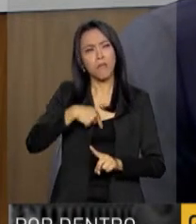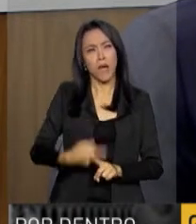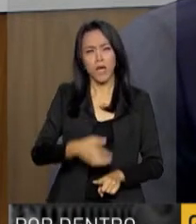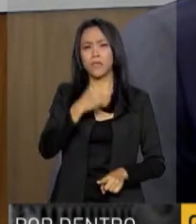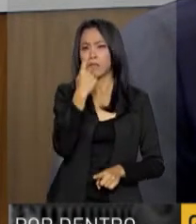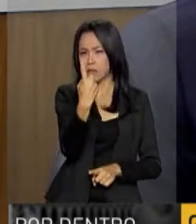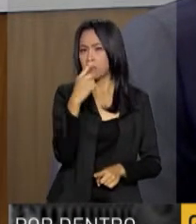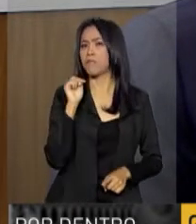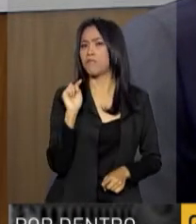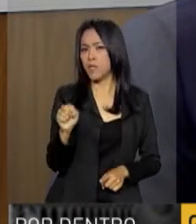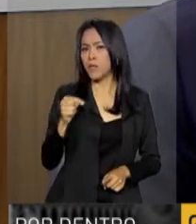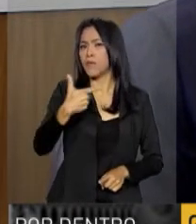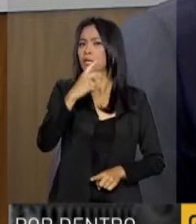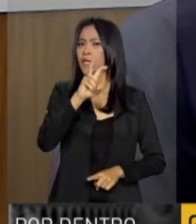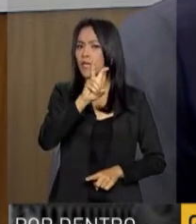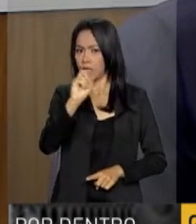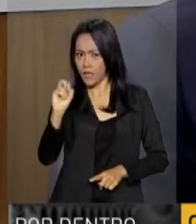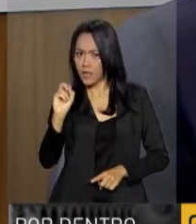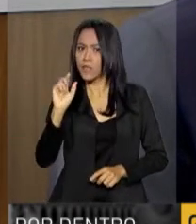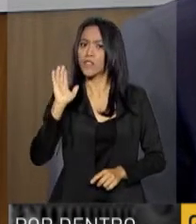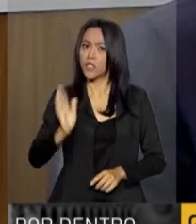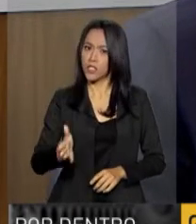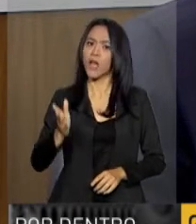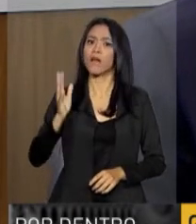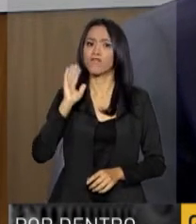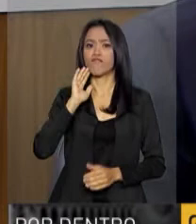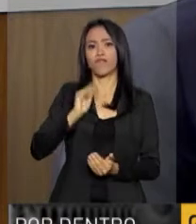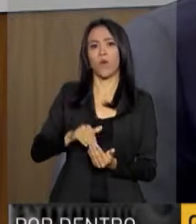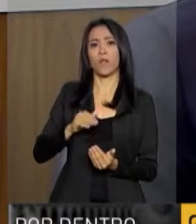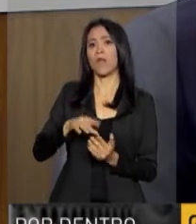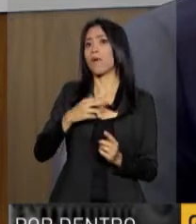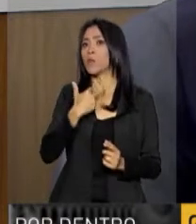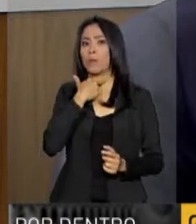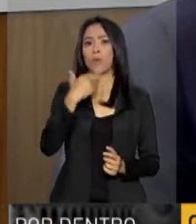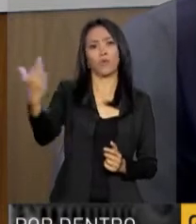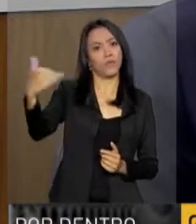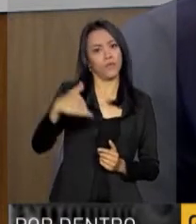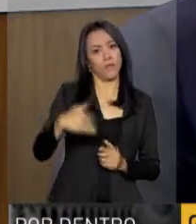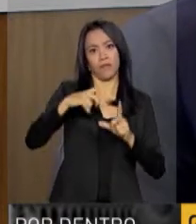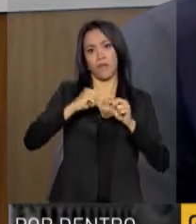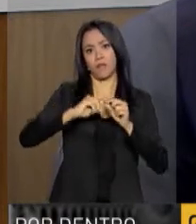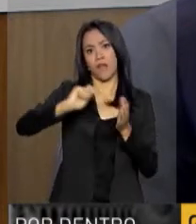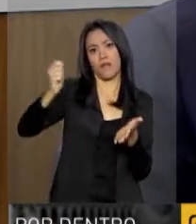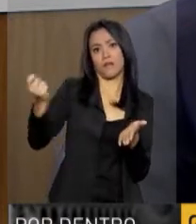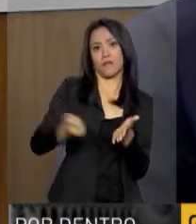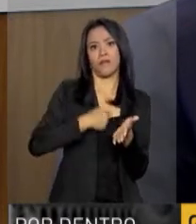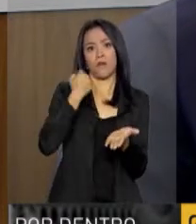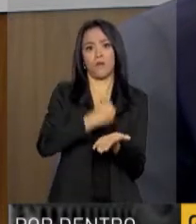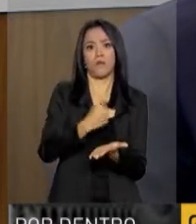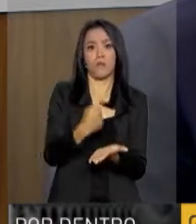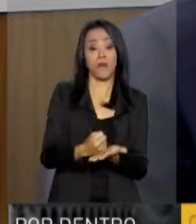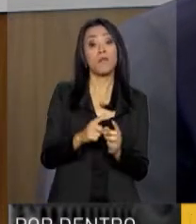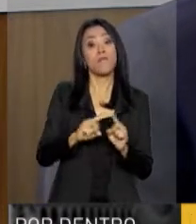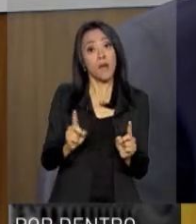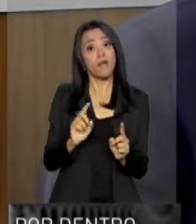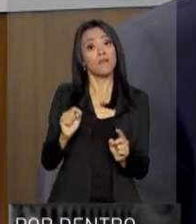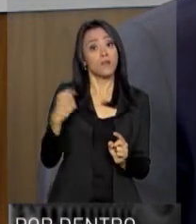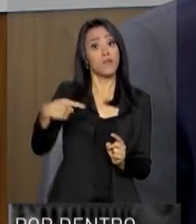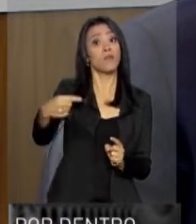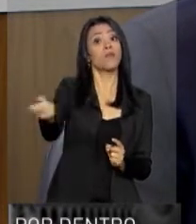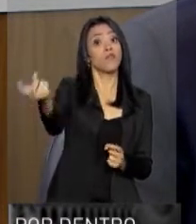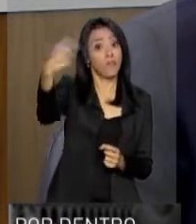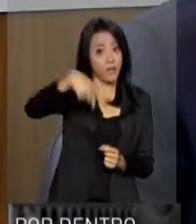quinhentas que fizer a adesão mas por um motivo ou outro não vieram aqui assinar o contrato mas viram os próximos dias integrará um